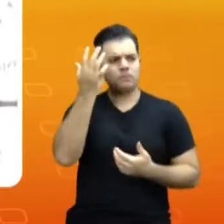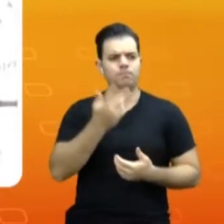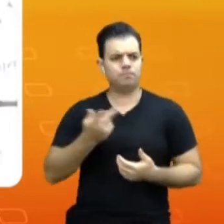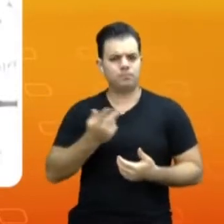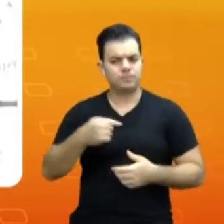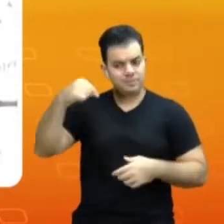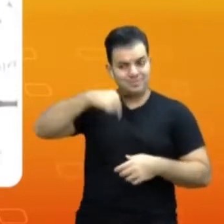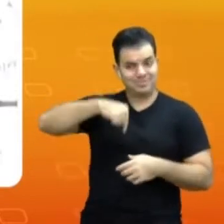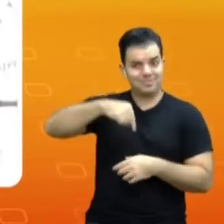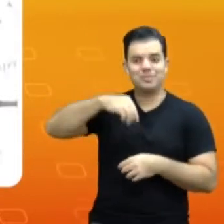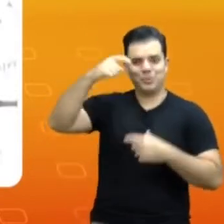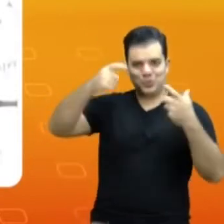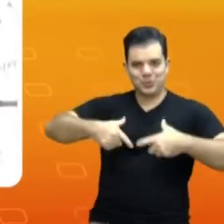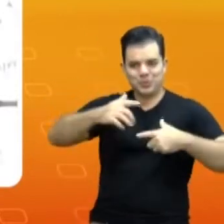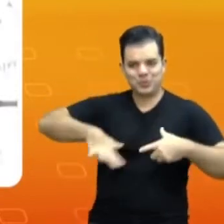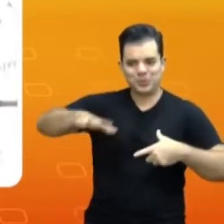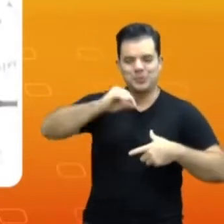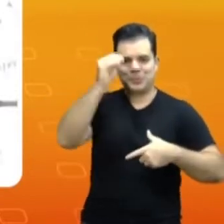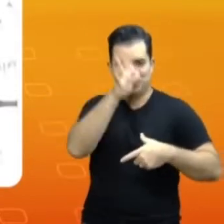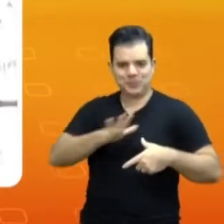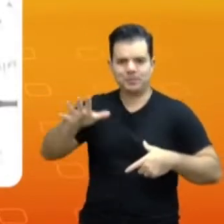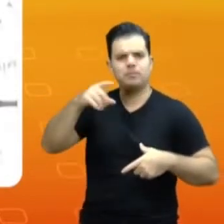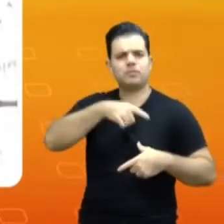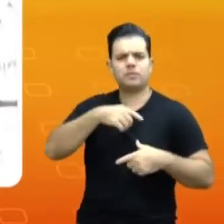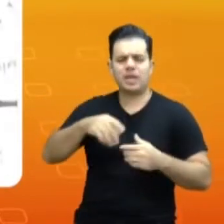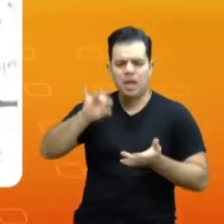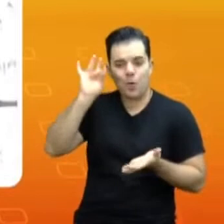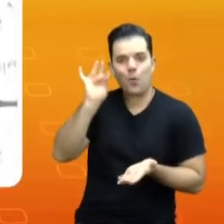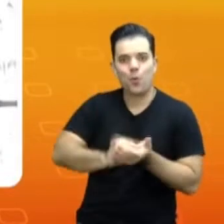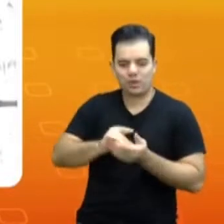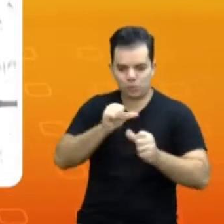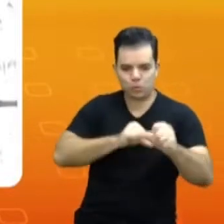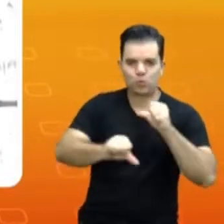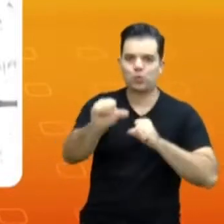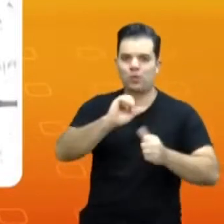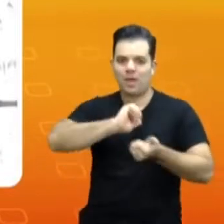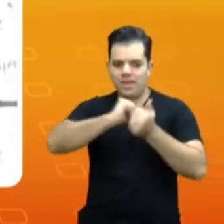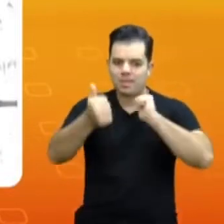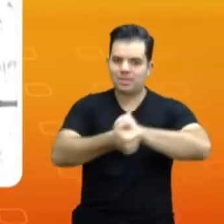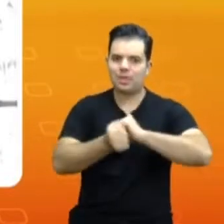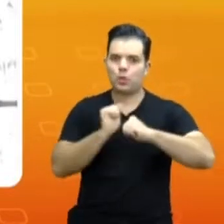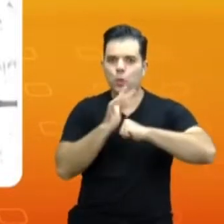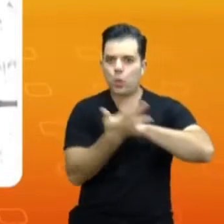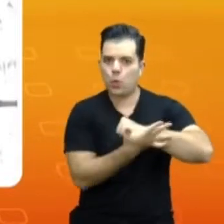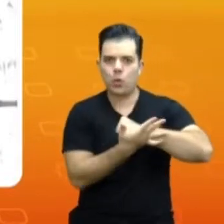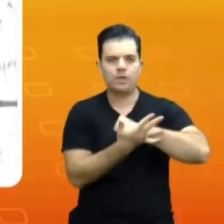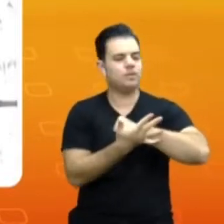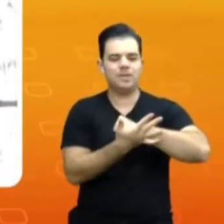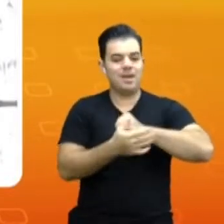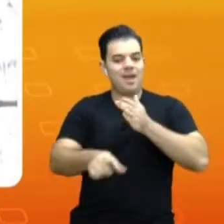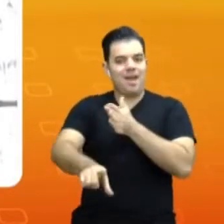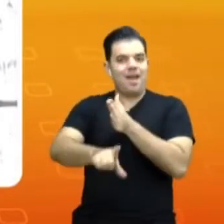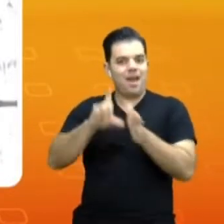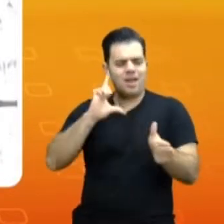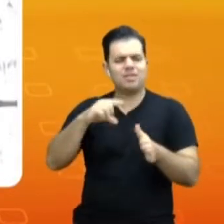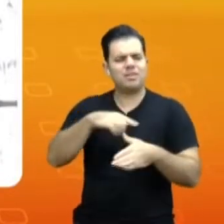lado aqui, né? Quando a gente tinha o plano original que eu comentei, que ainda que já